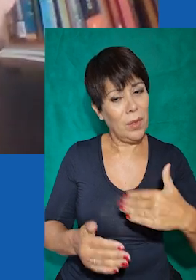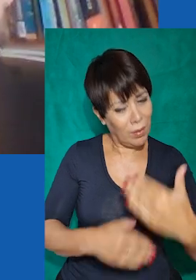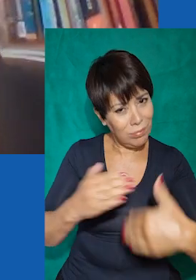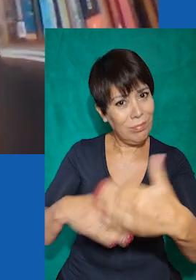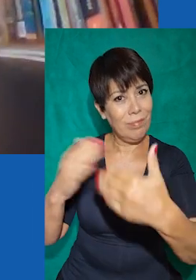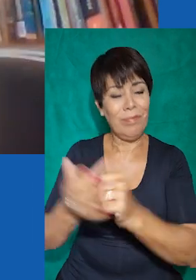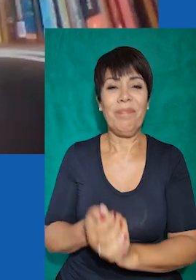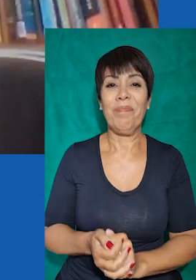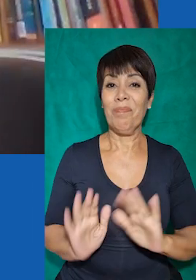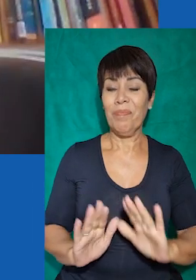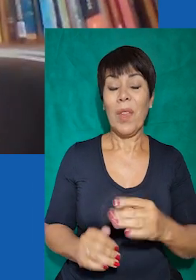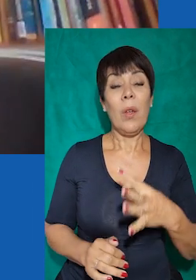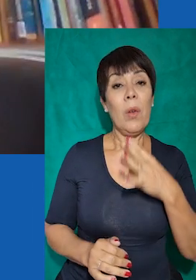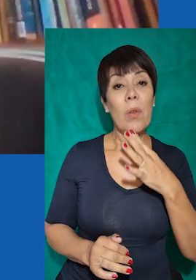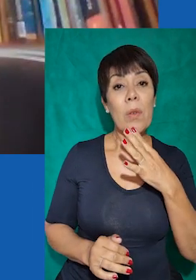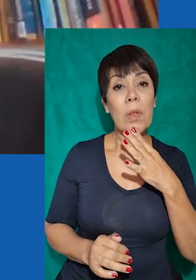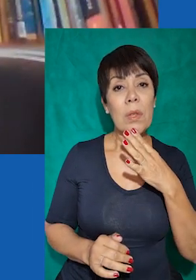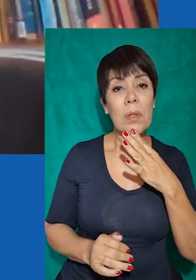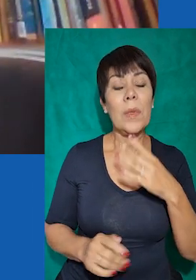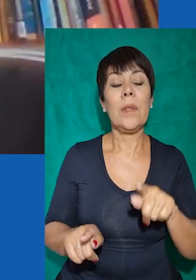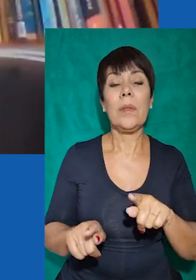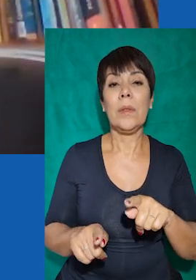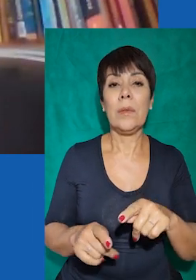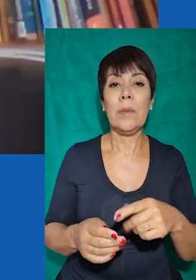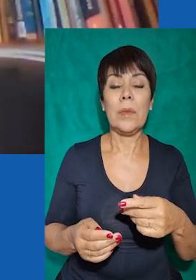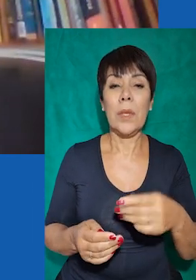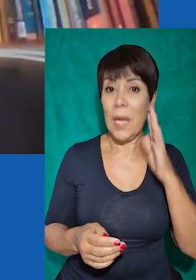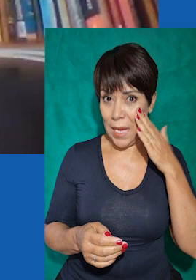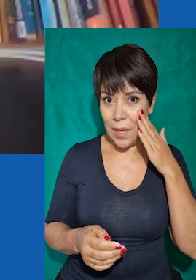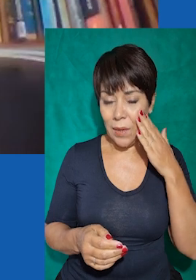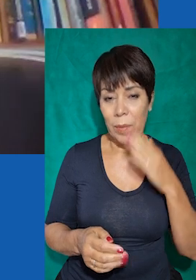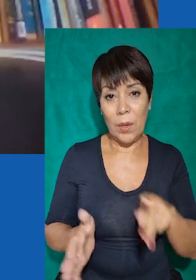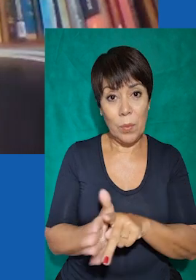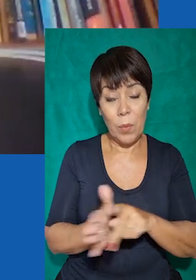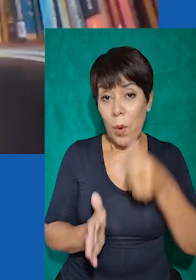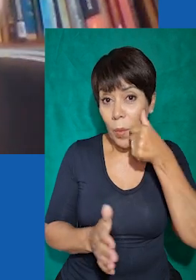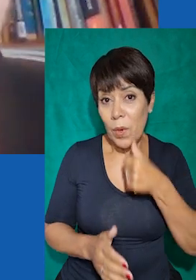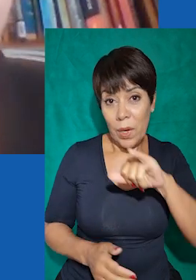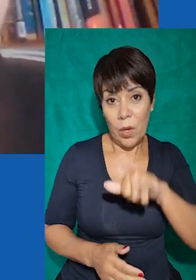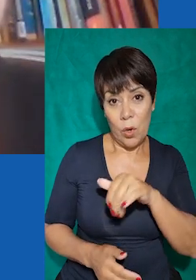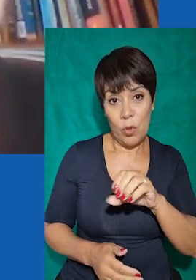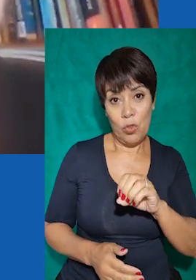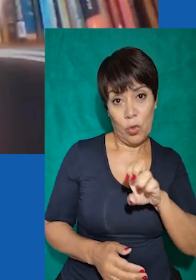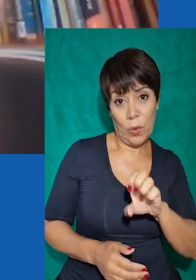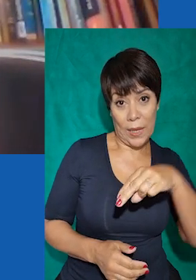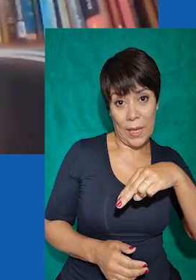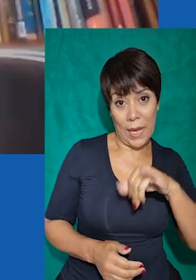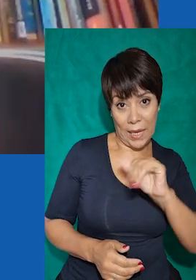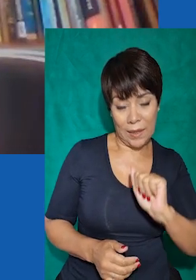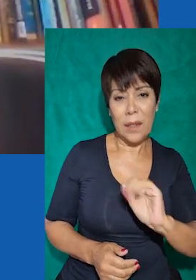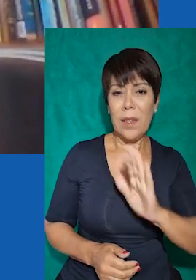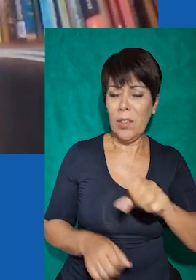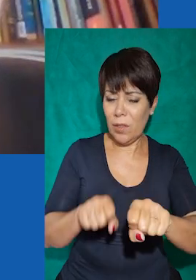O conhecimento, o reconhecimento, quero dizer, de Joênia, parte de sua formação, Bibi